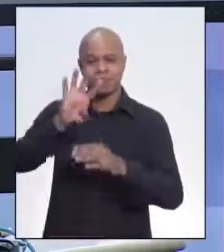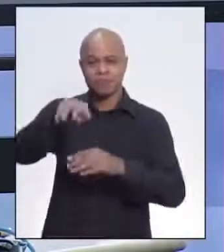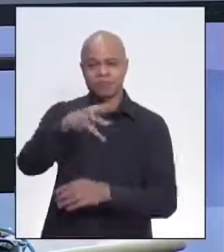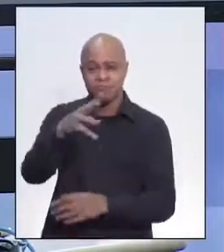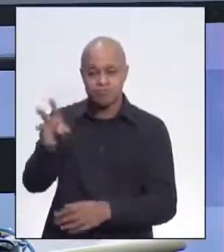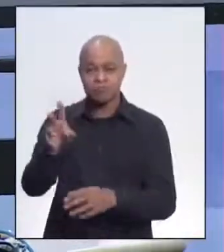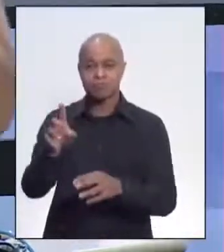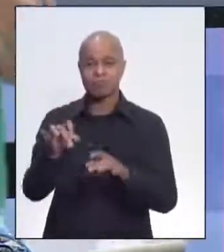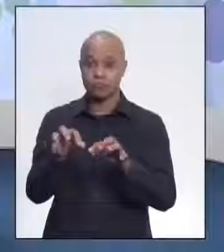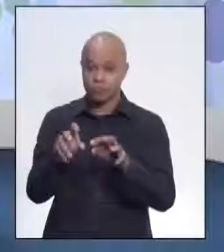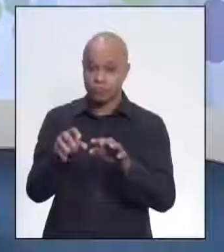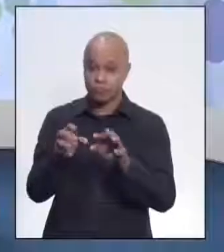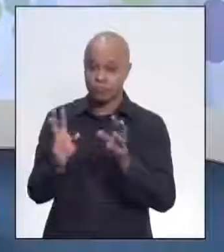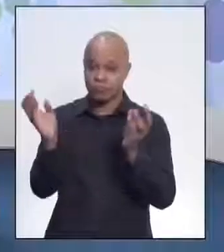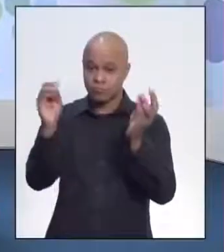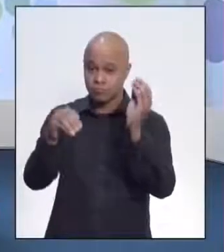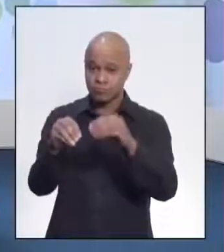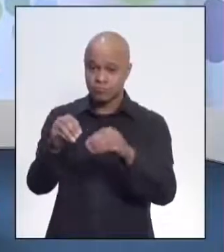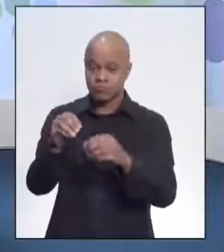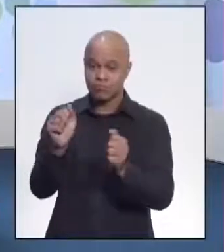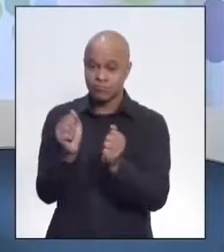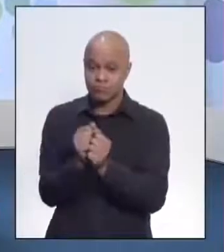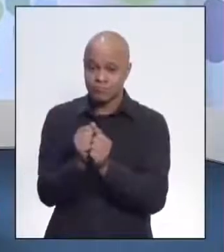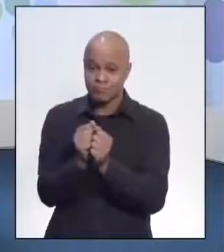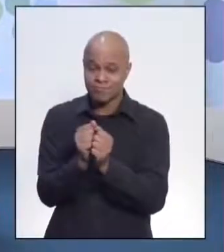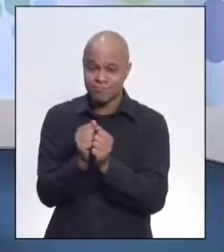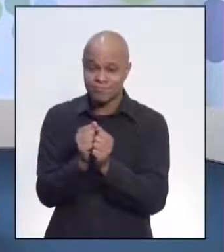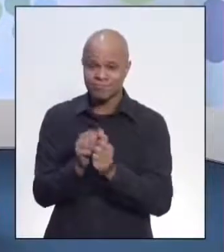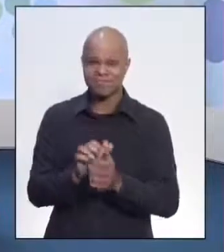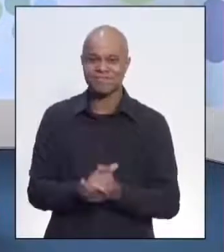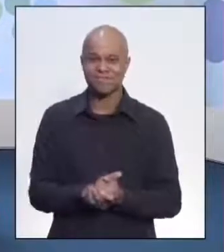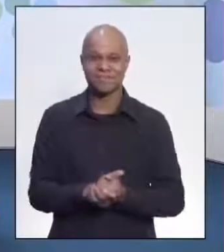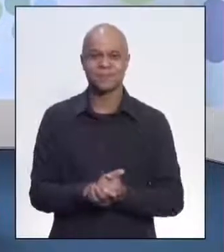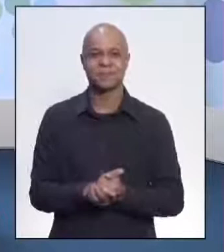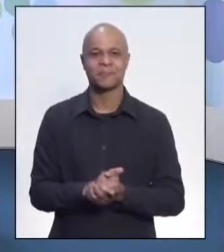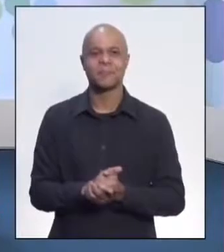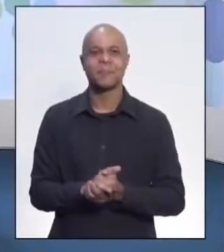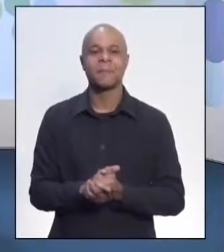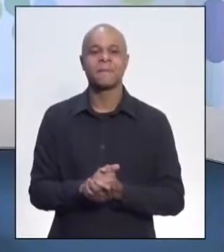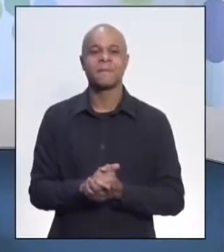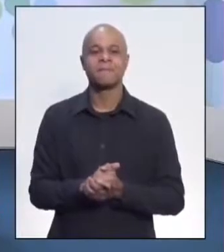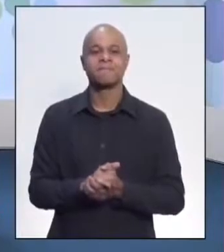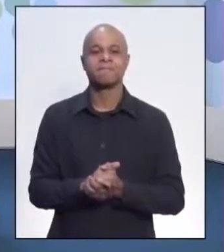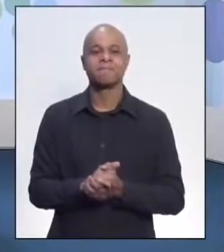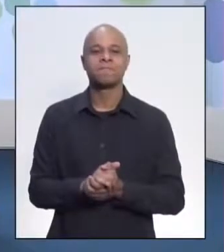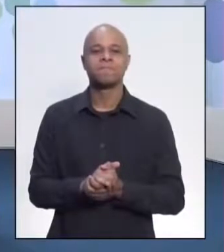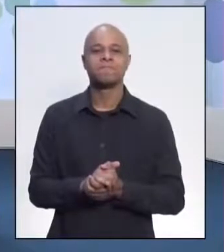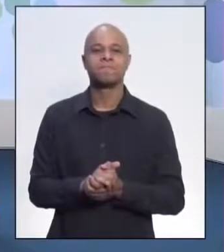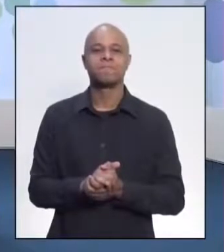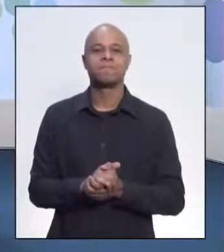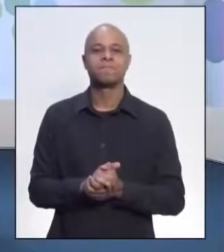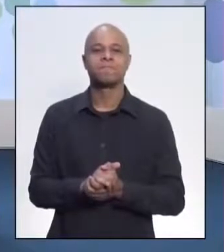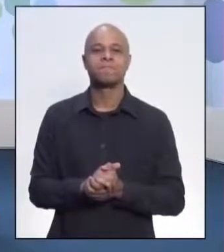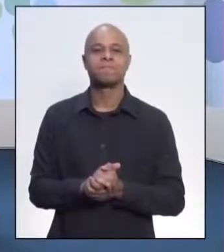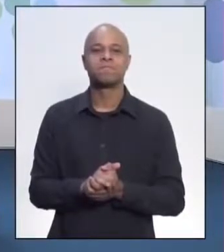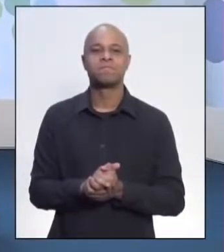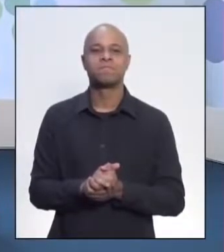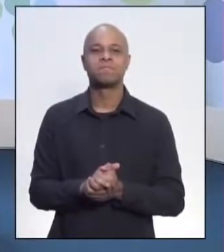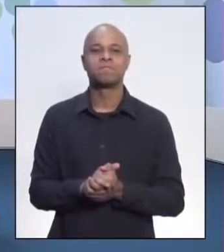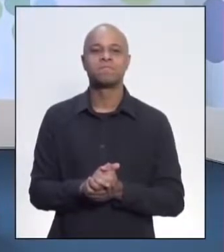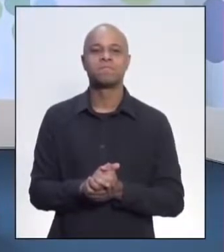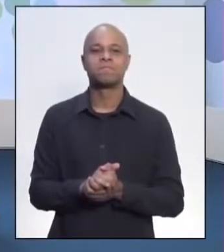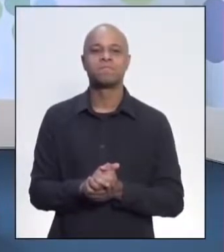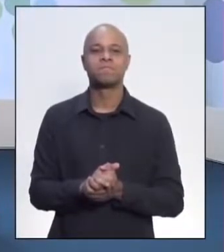tabela juntos, tá? Então, pessoal, ó, eu quero saber do carimbó e